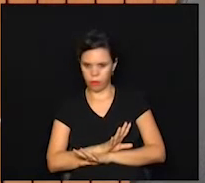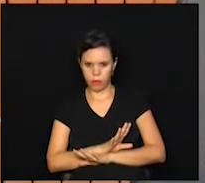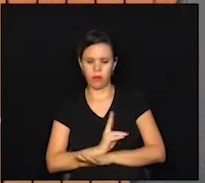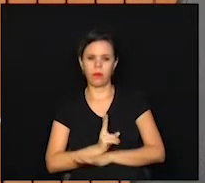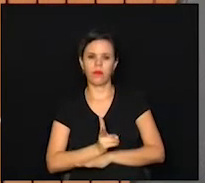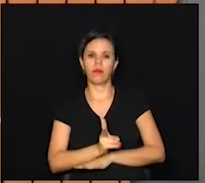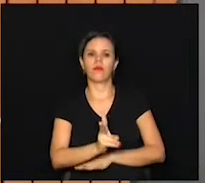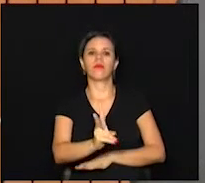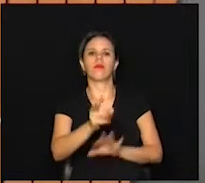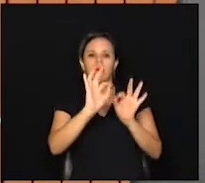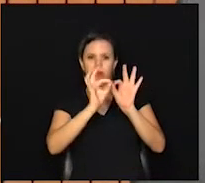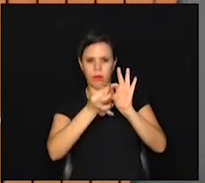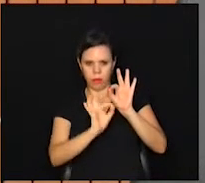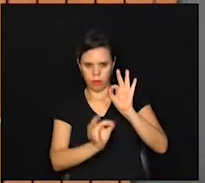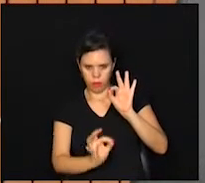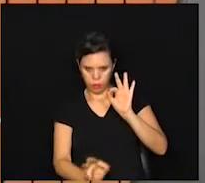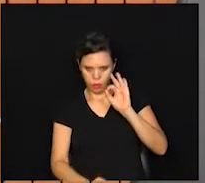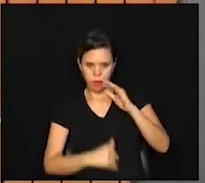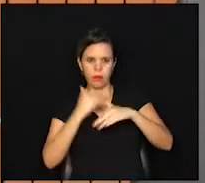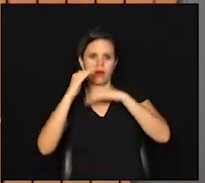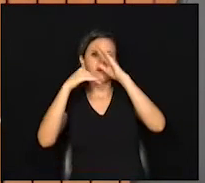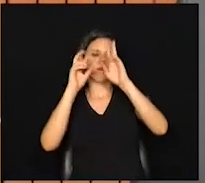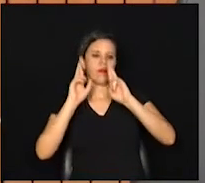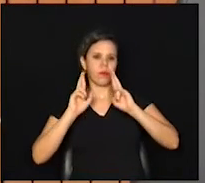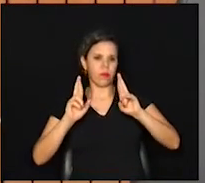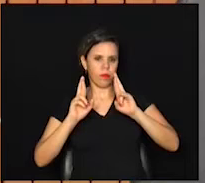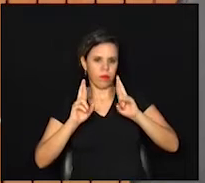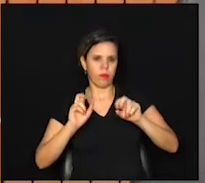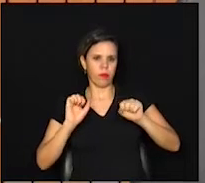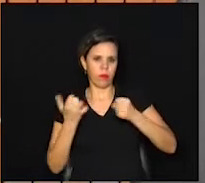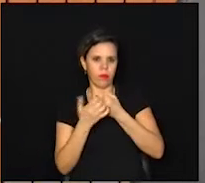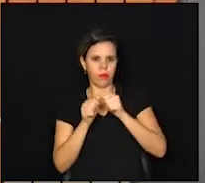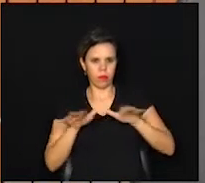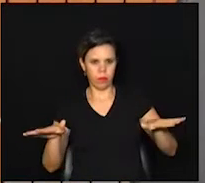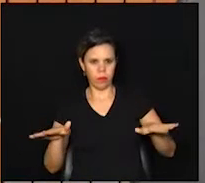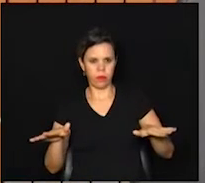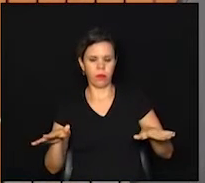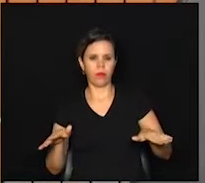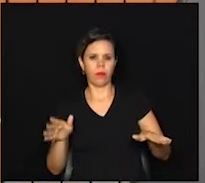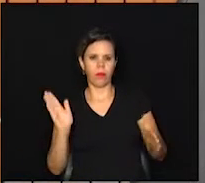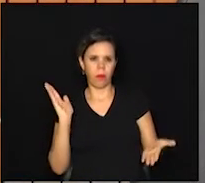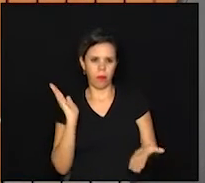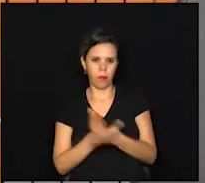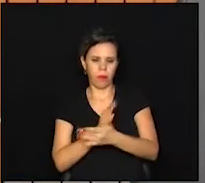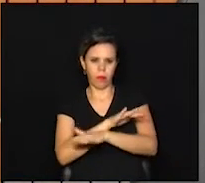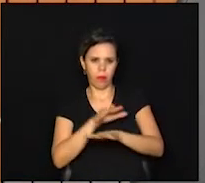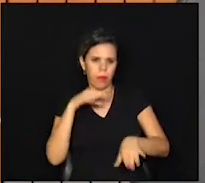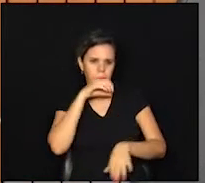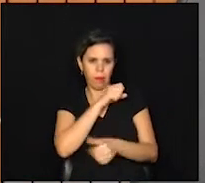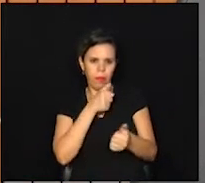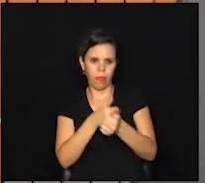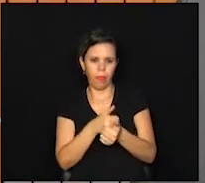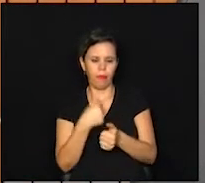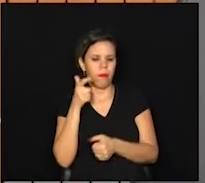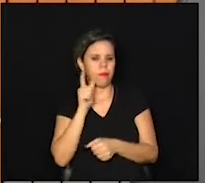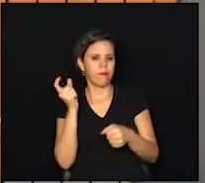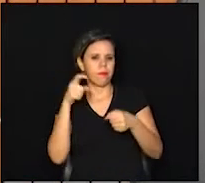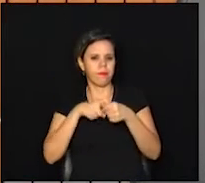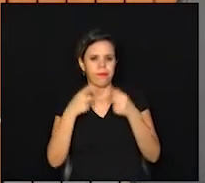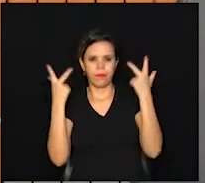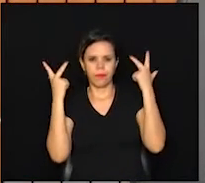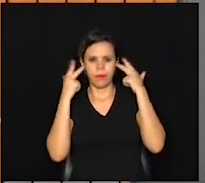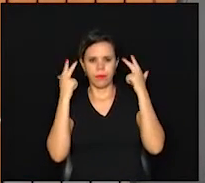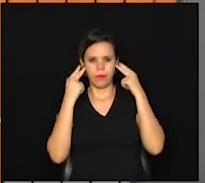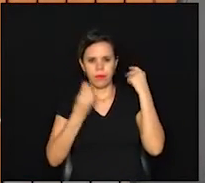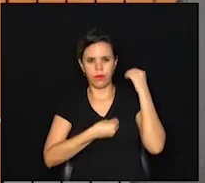ela é muito além disso. Espero que a pandemia ceda brevemente, né? Que a gente consiga voltar para a nossa